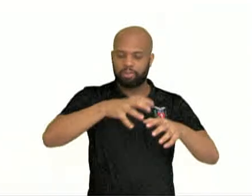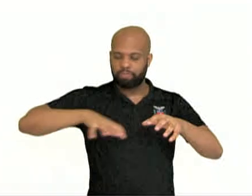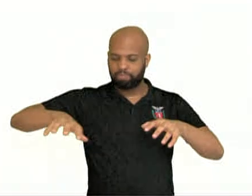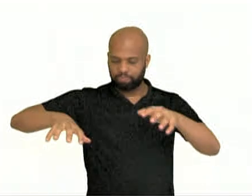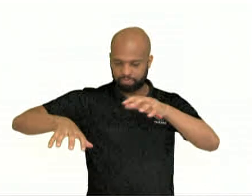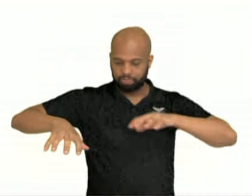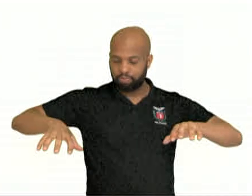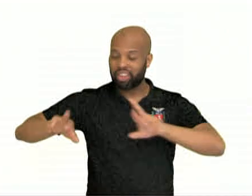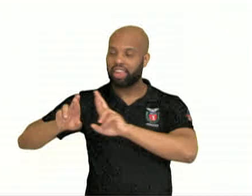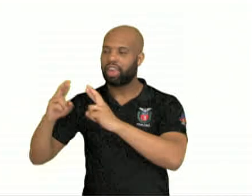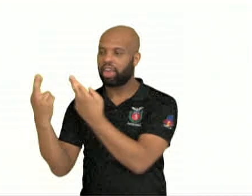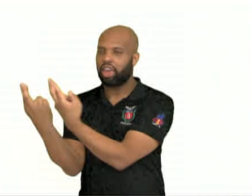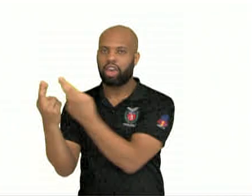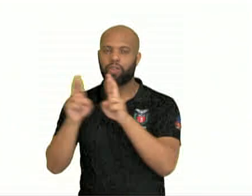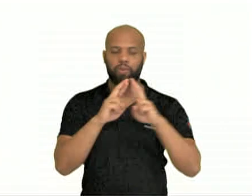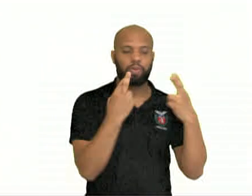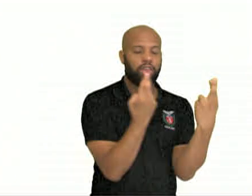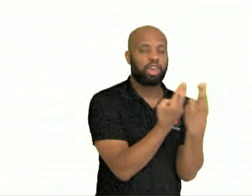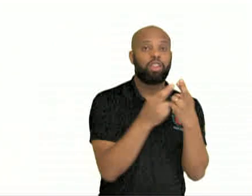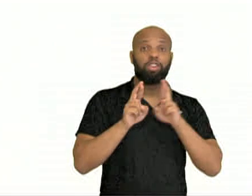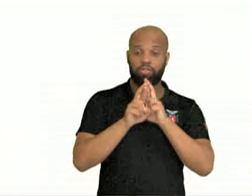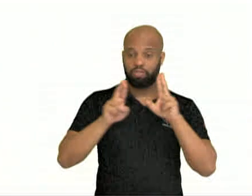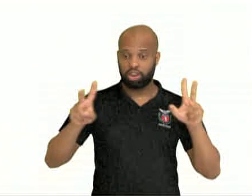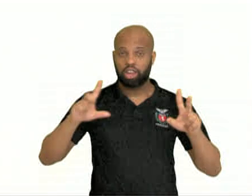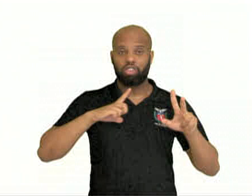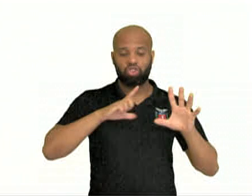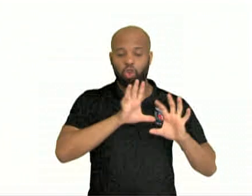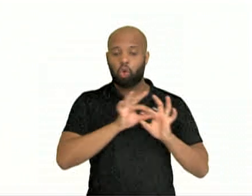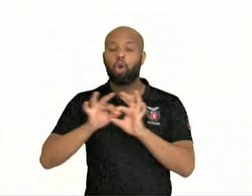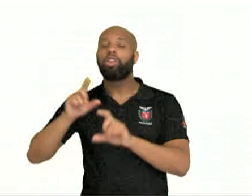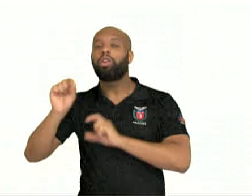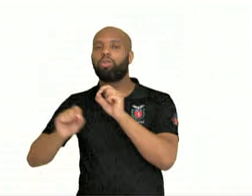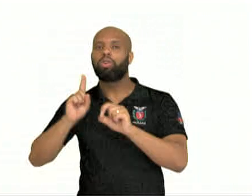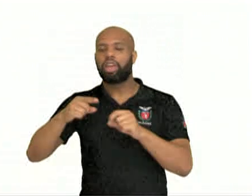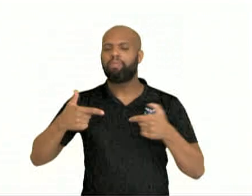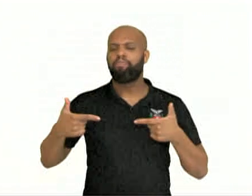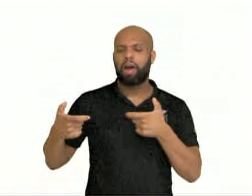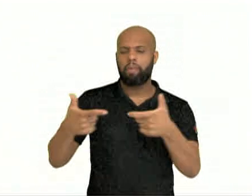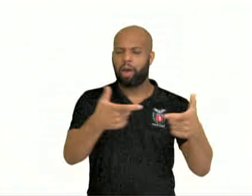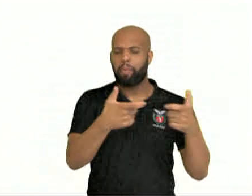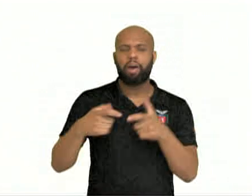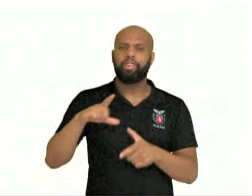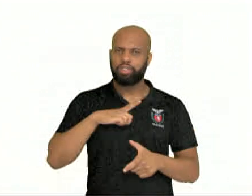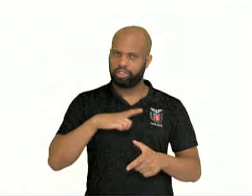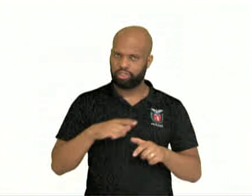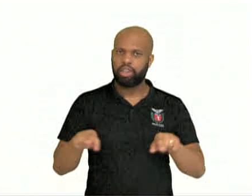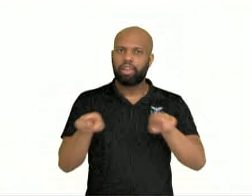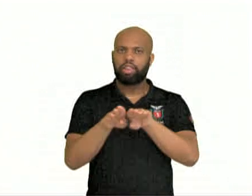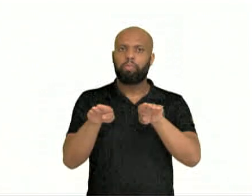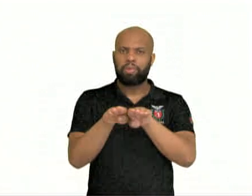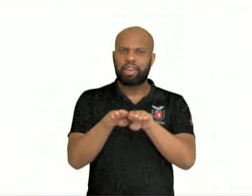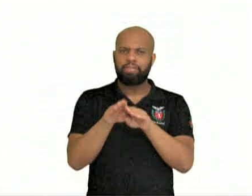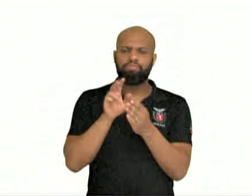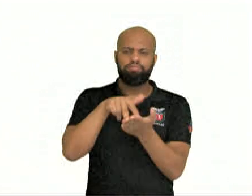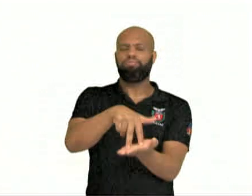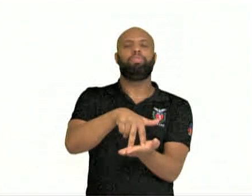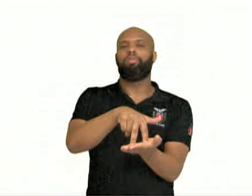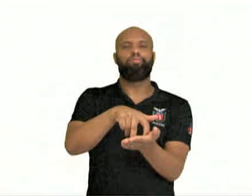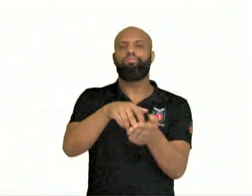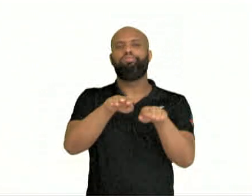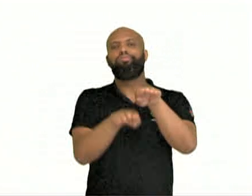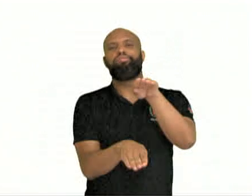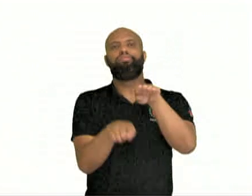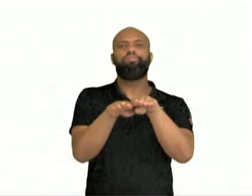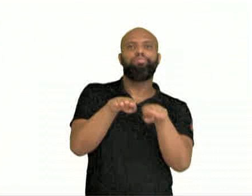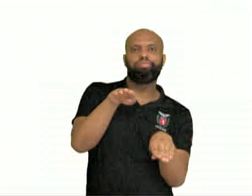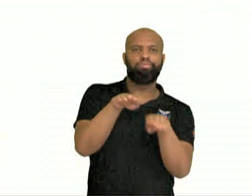diferentes, em um contexto marcado por guerras e instabilidades, como boa parte da Europa, ao longo